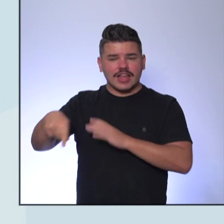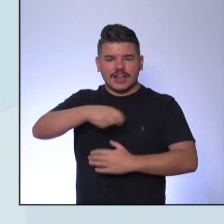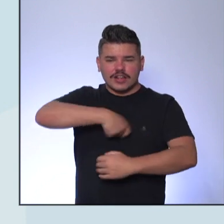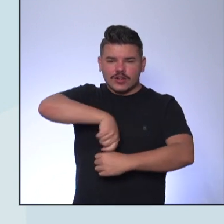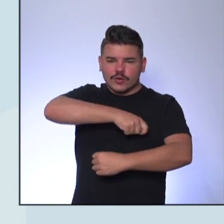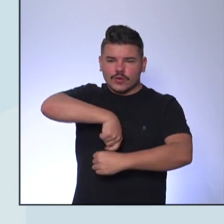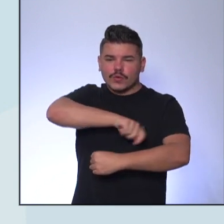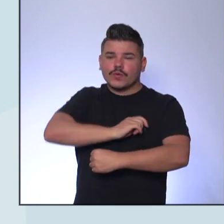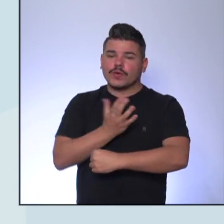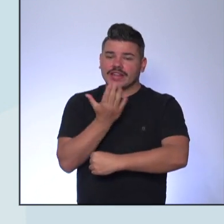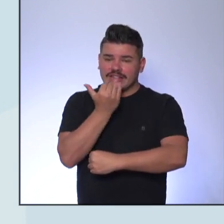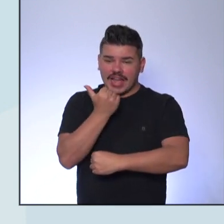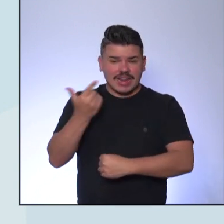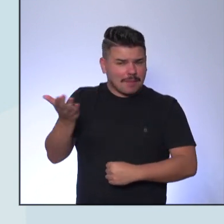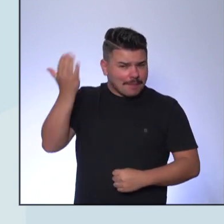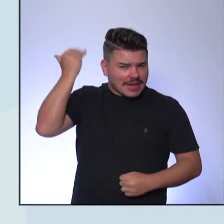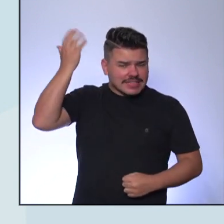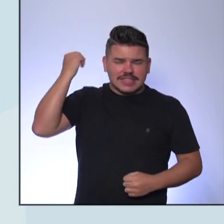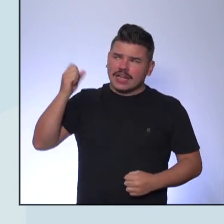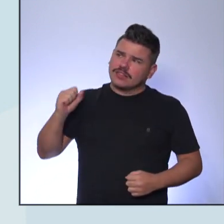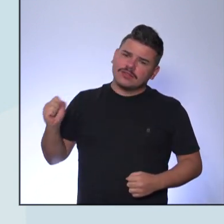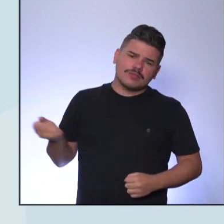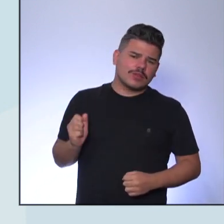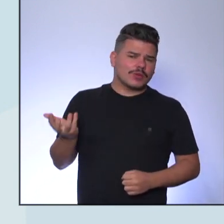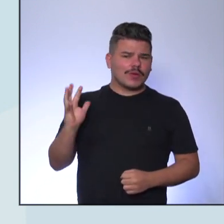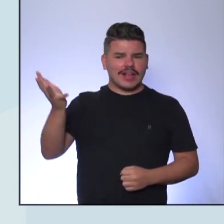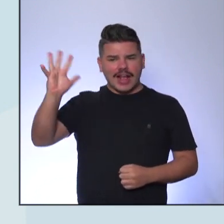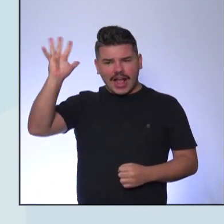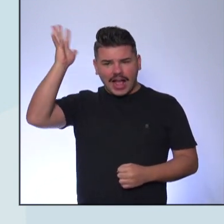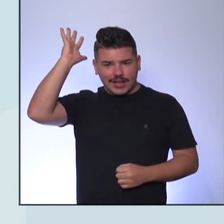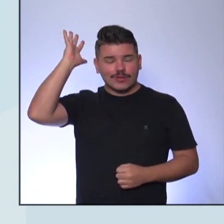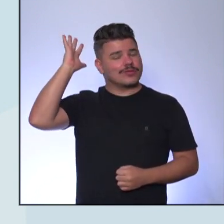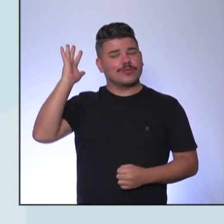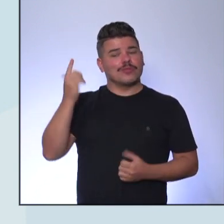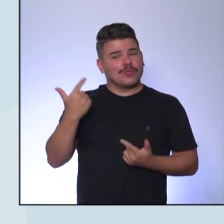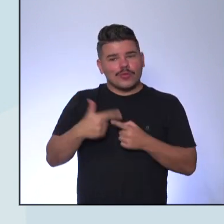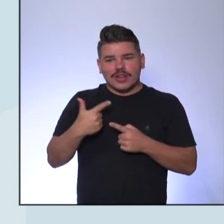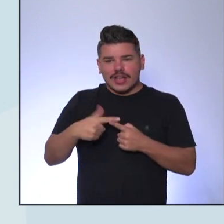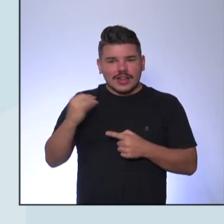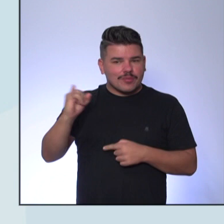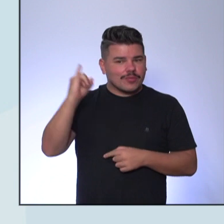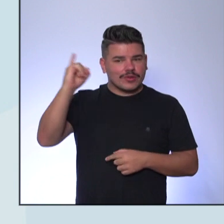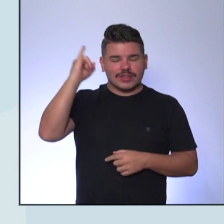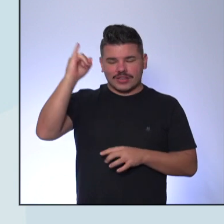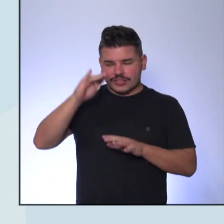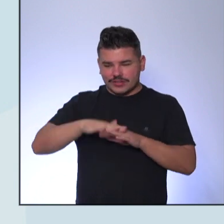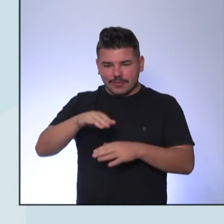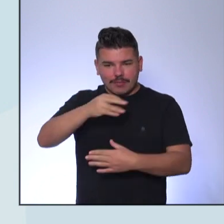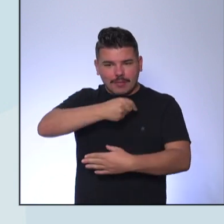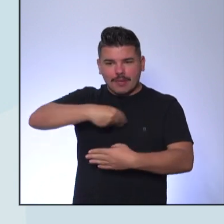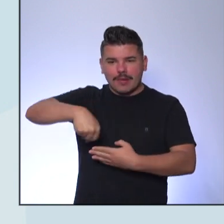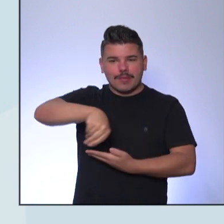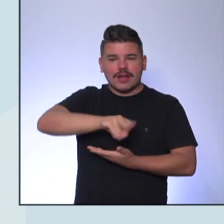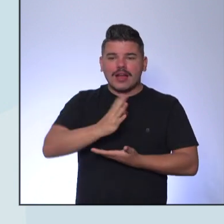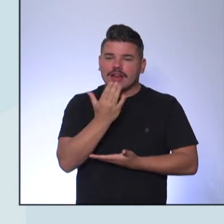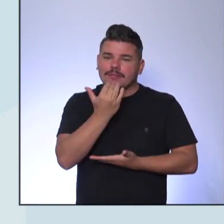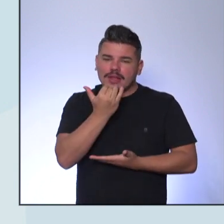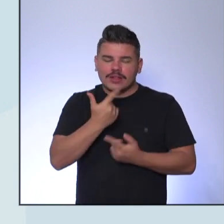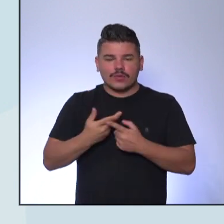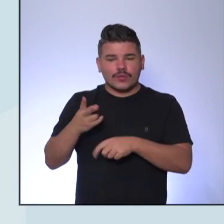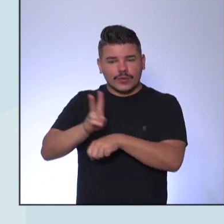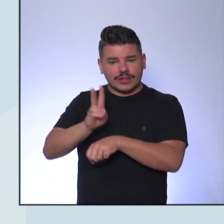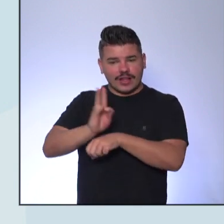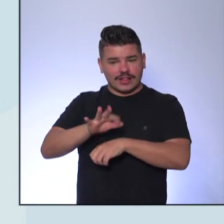que, na época, tinham um valor agregado extremamente alto, principalmente porque a conservação de alimentos, a conservação da carne